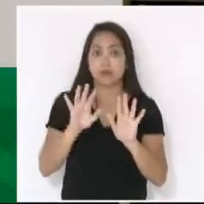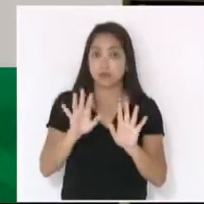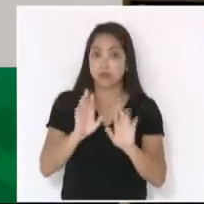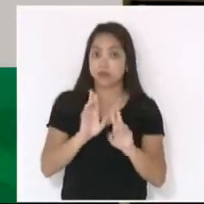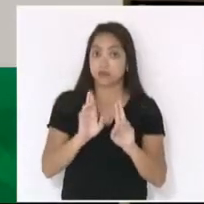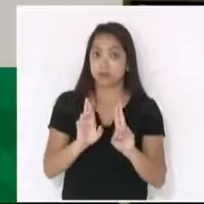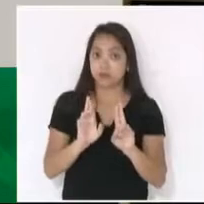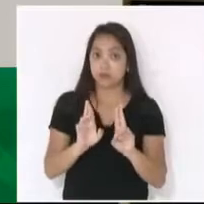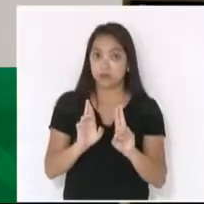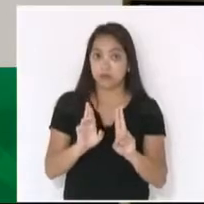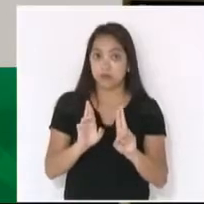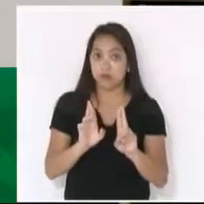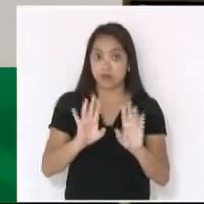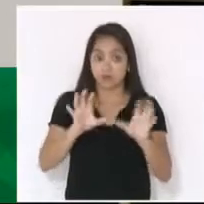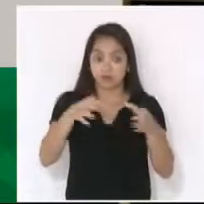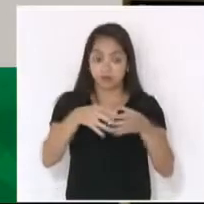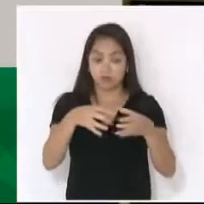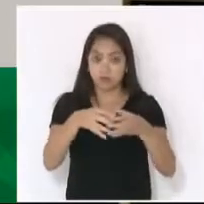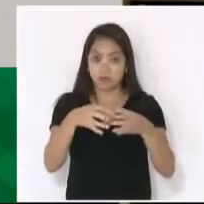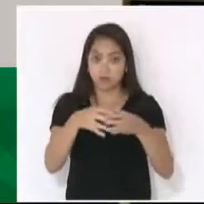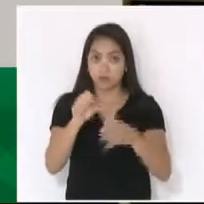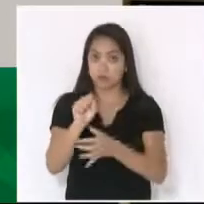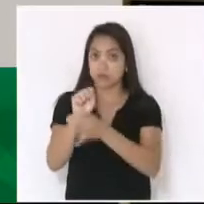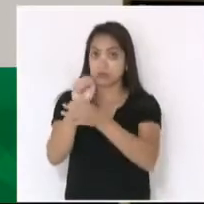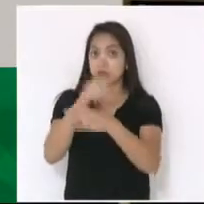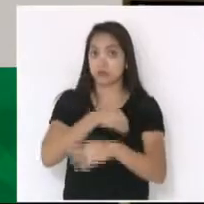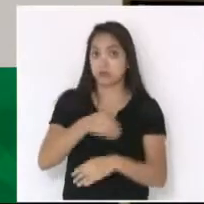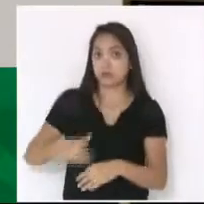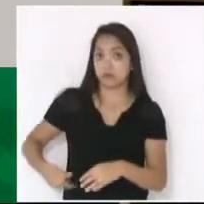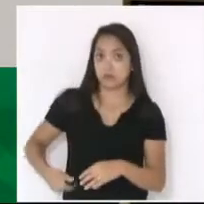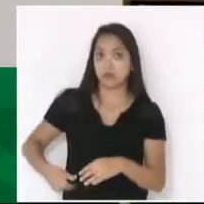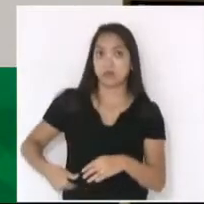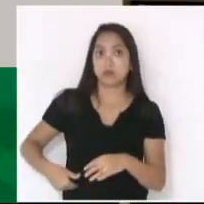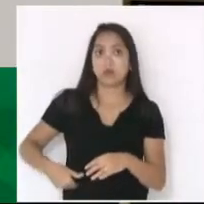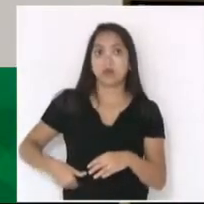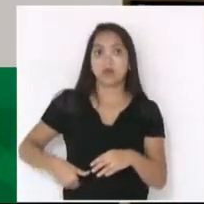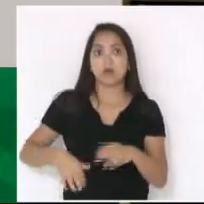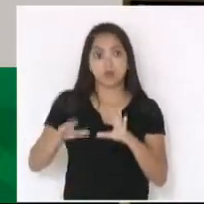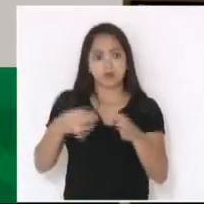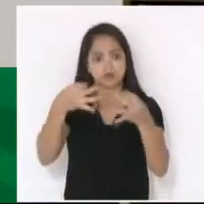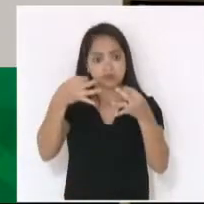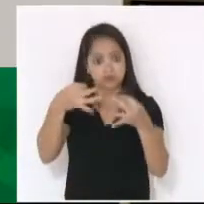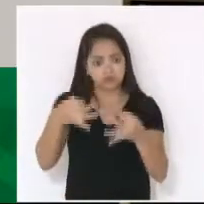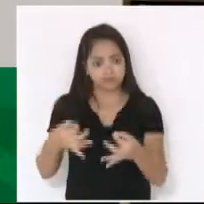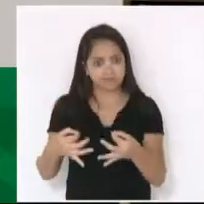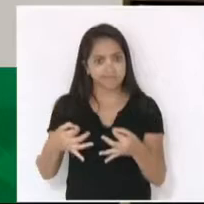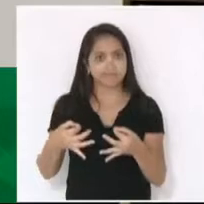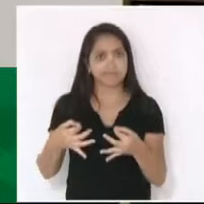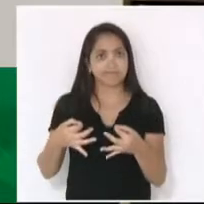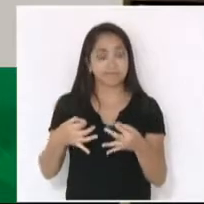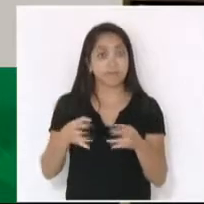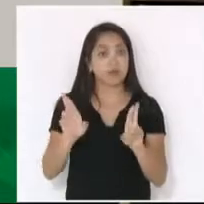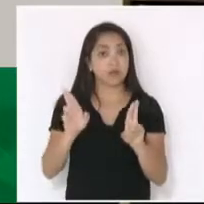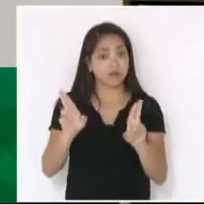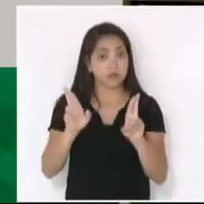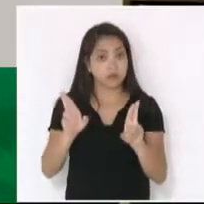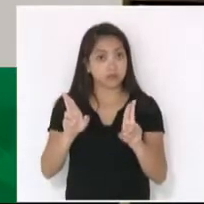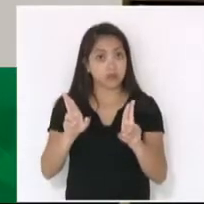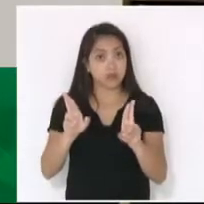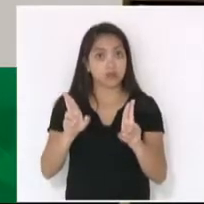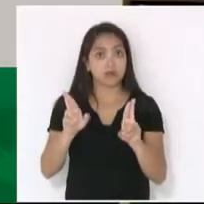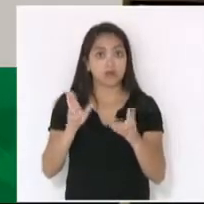o novo comando da Segurança Pública realmente coloca o figo nos isso eu espero que combate o